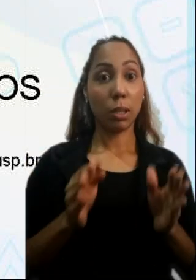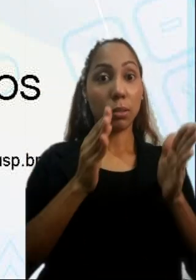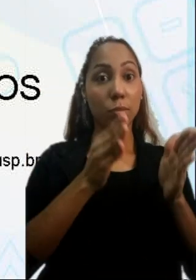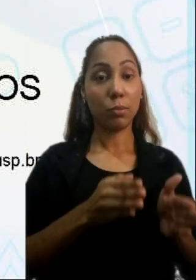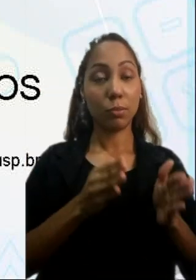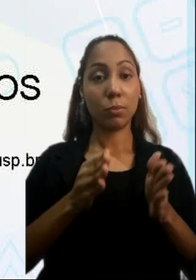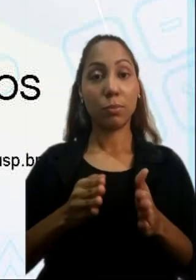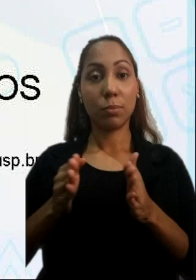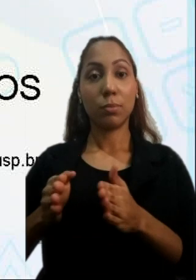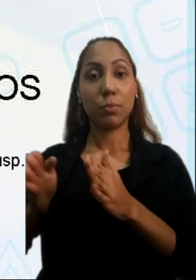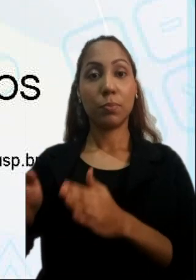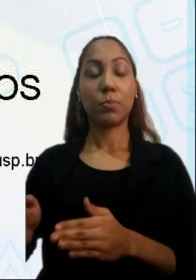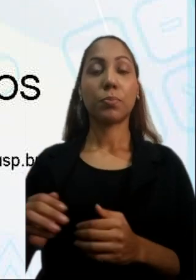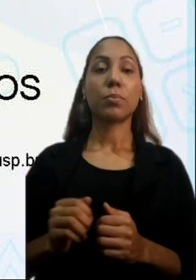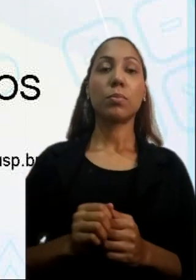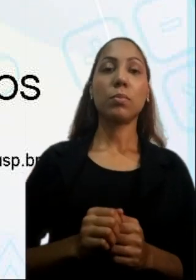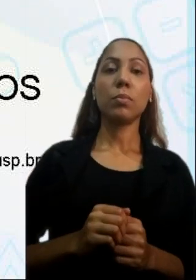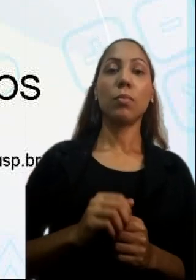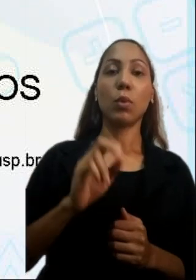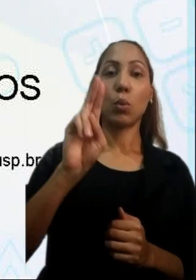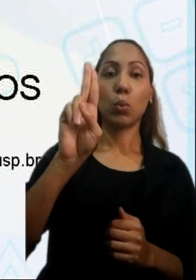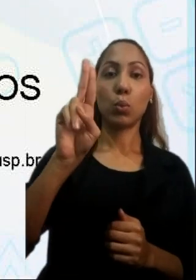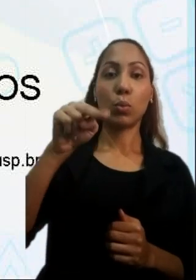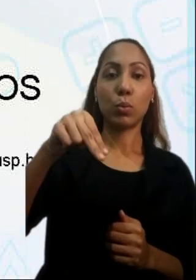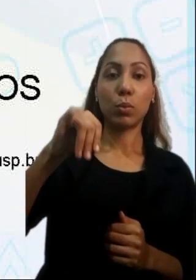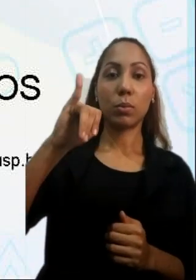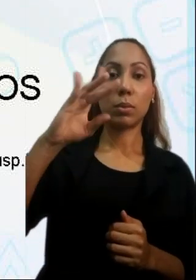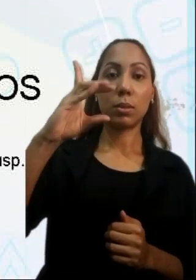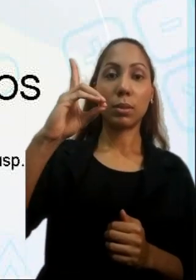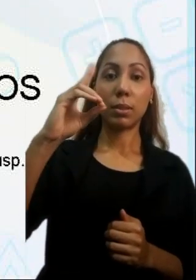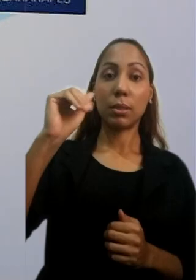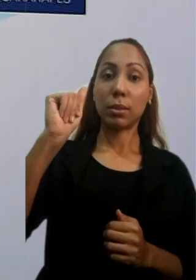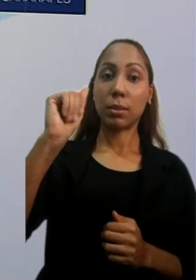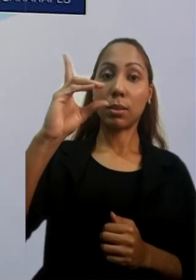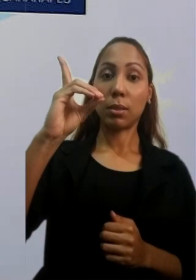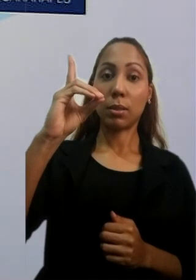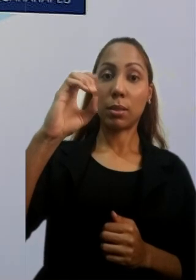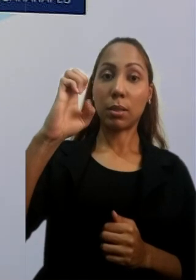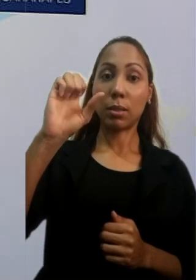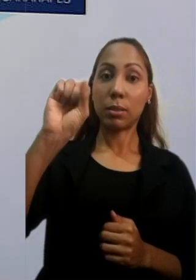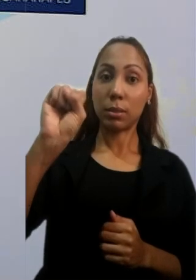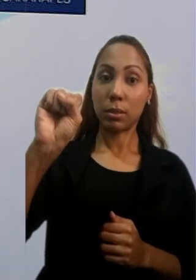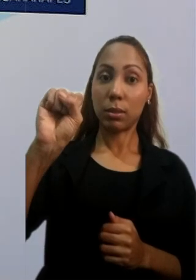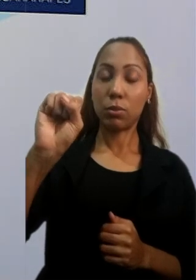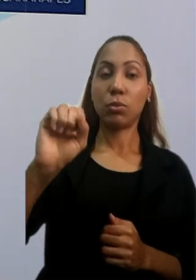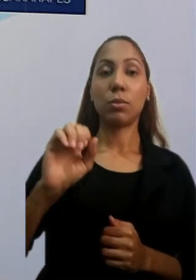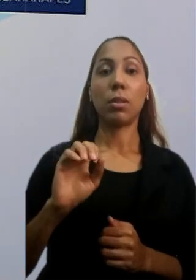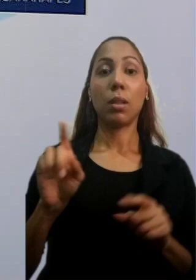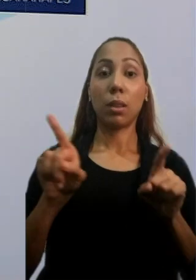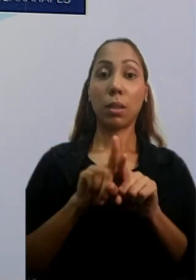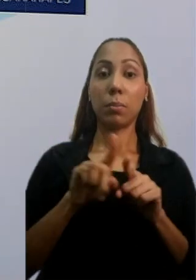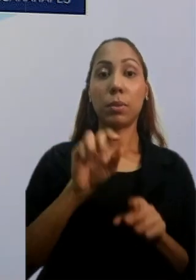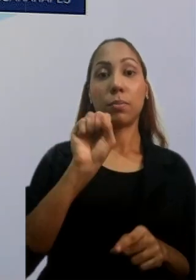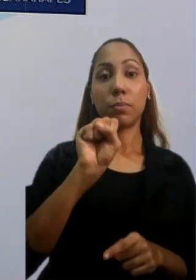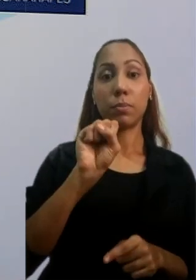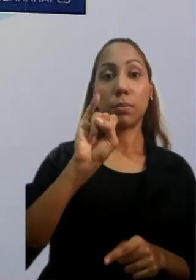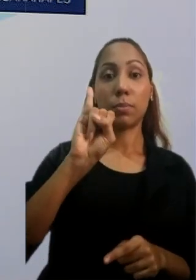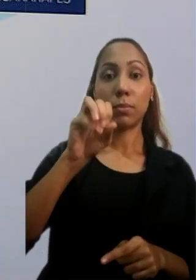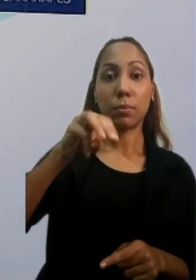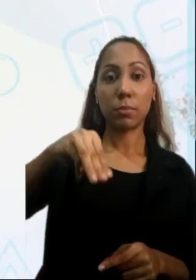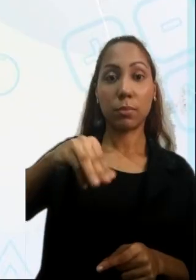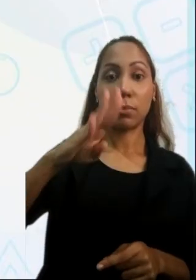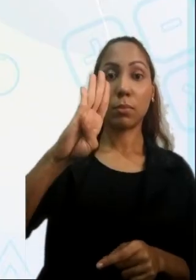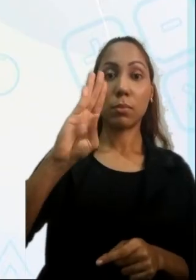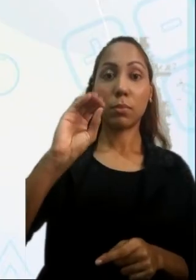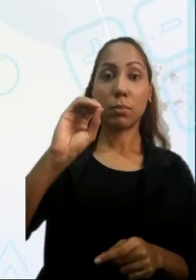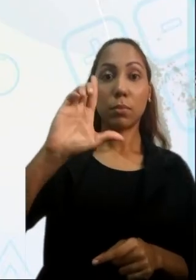dados, unidades e símbolos consistentes com o texto. Então, nós temos aqui